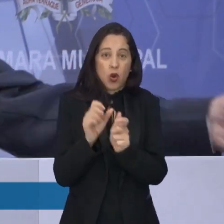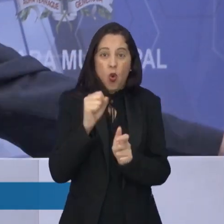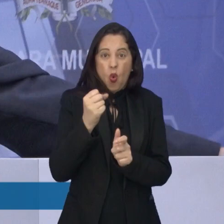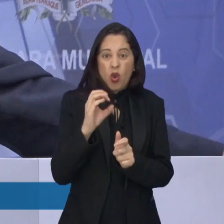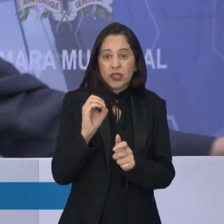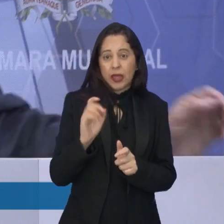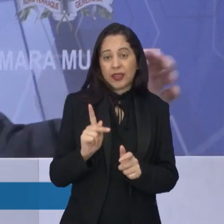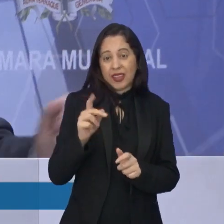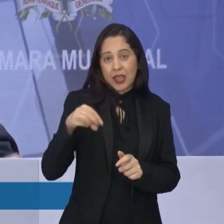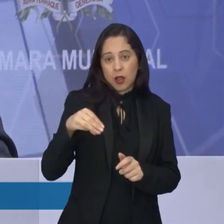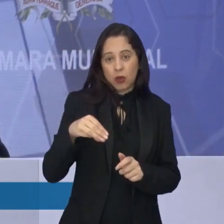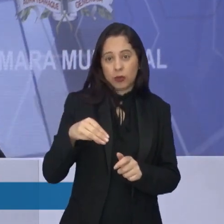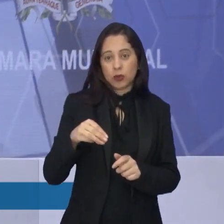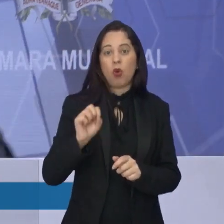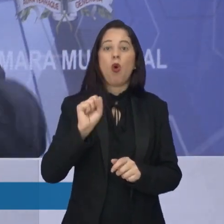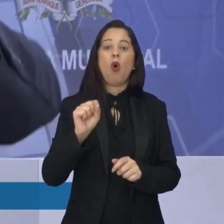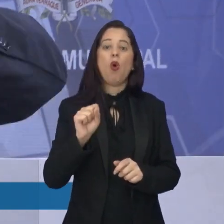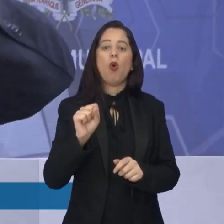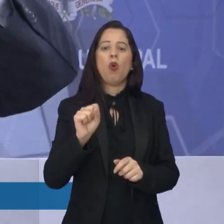quilômetros, ou ao sul,